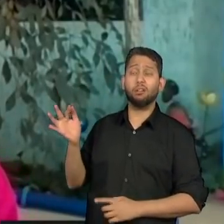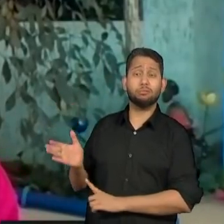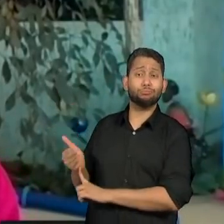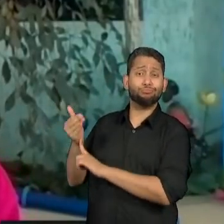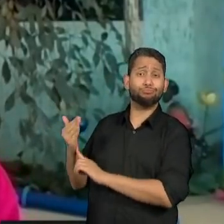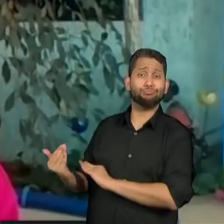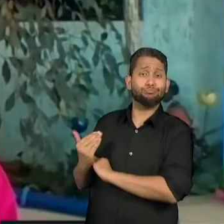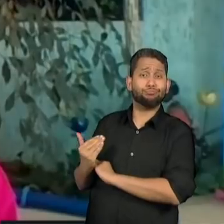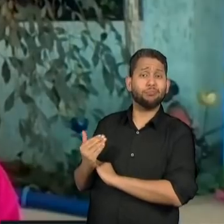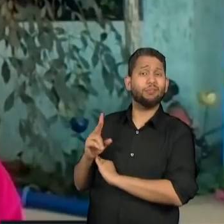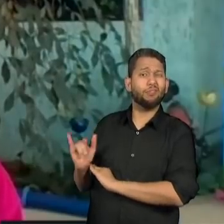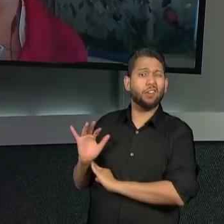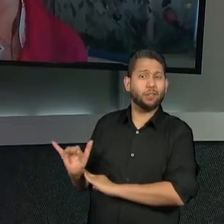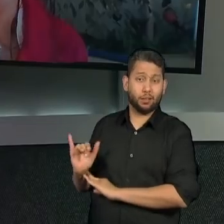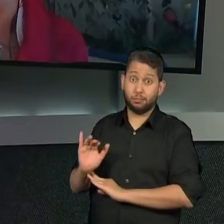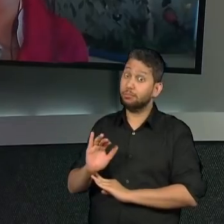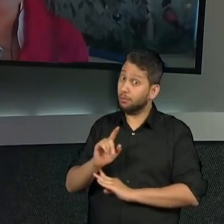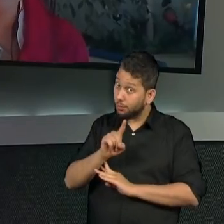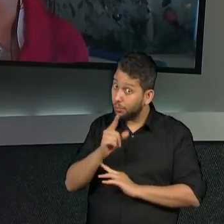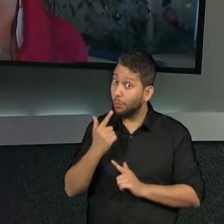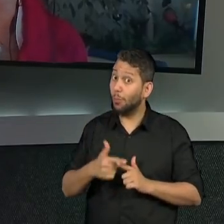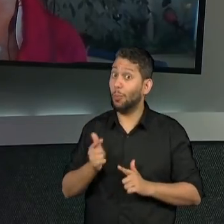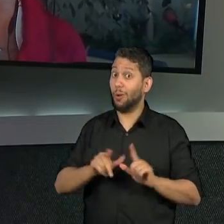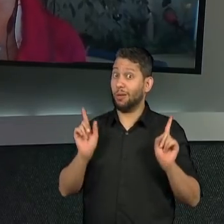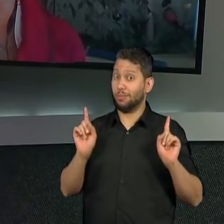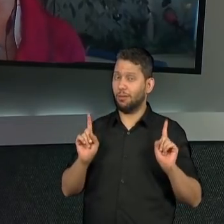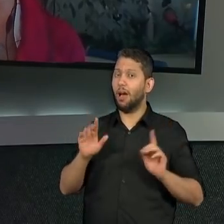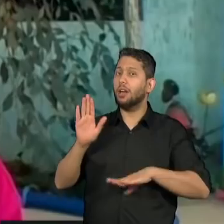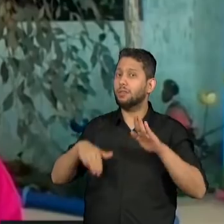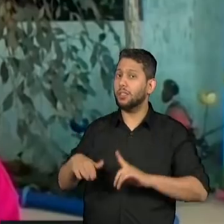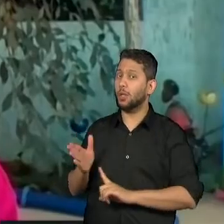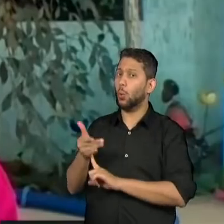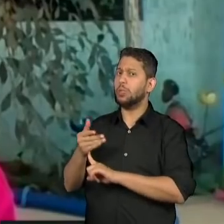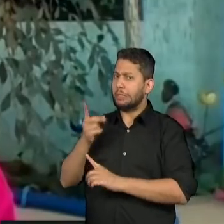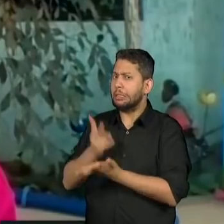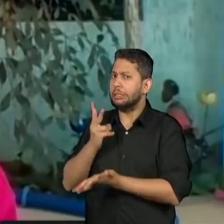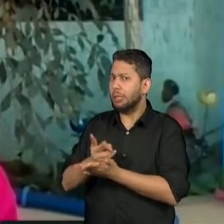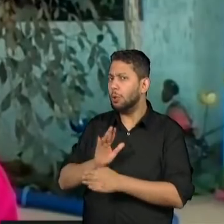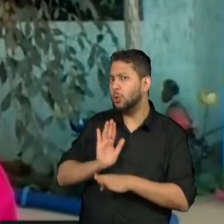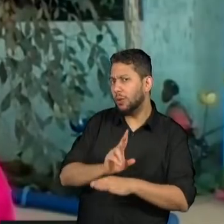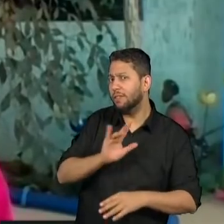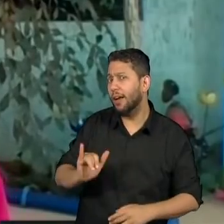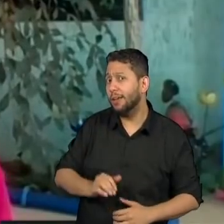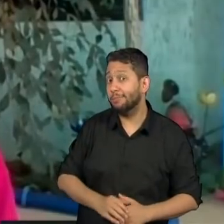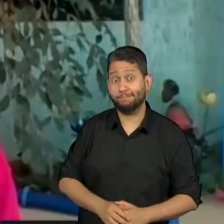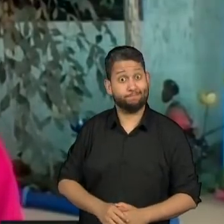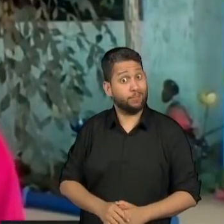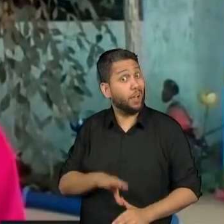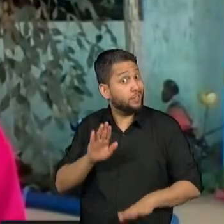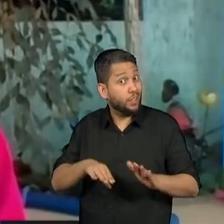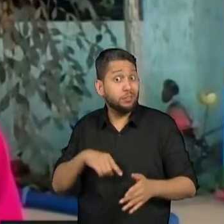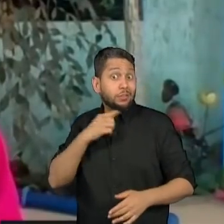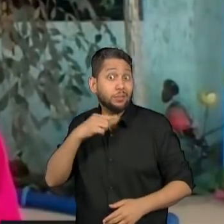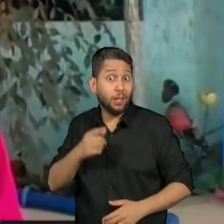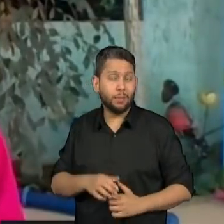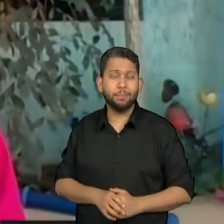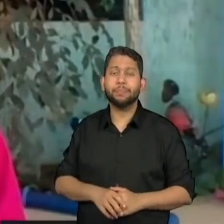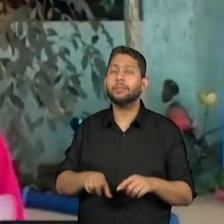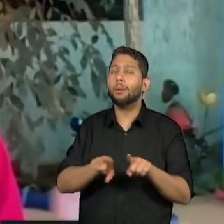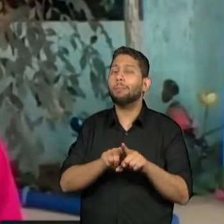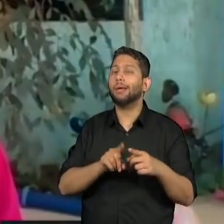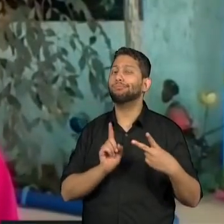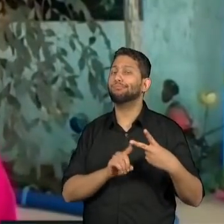tecnologia. Agora, tem dois problemas. Talvez a tecnologia não resolva tudo sempre. O outro problema é que a tecnologia não é